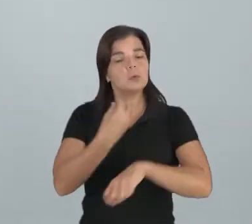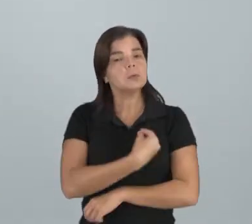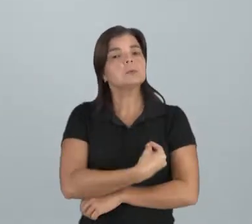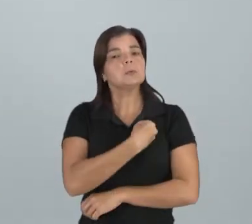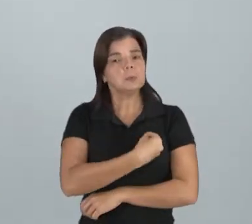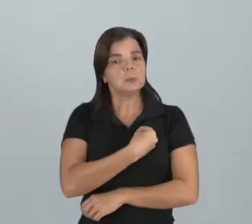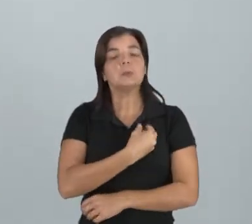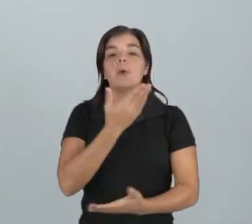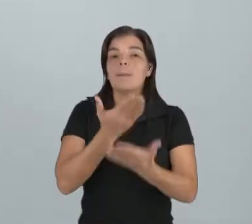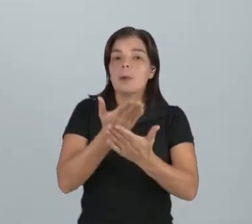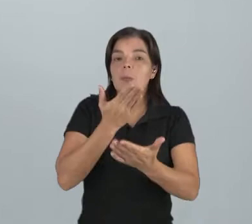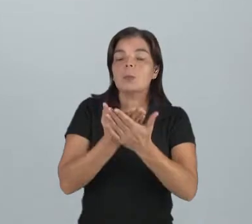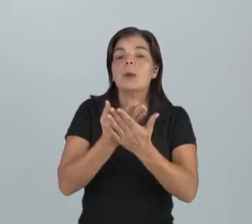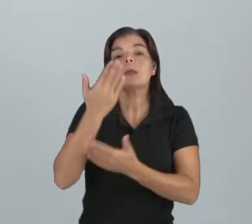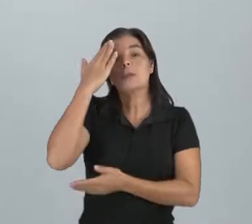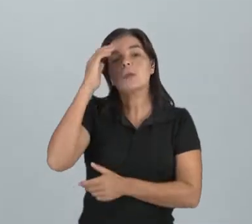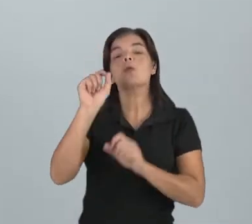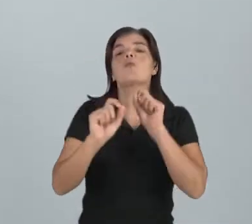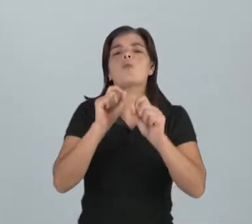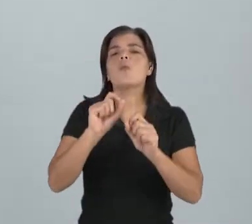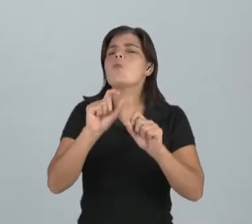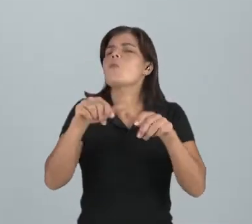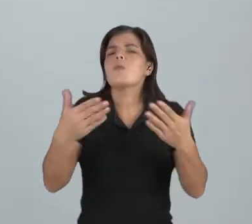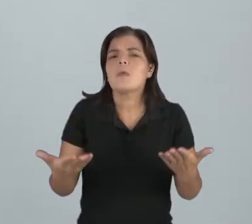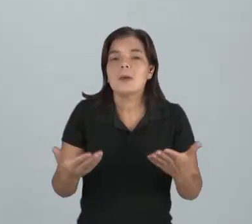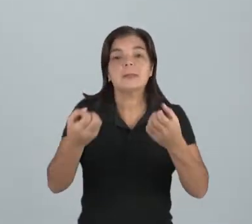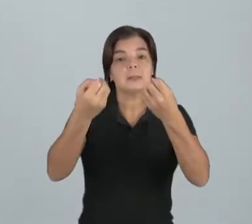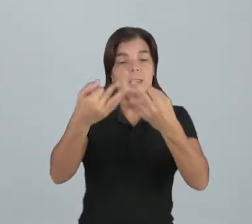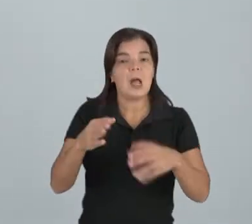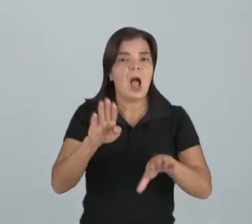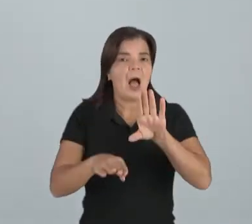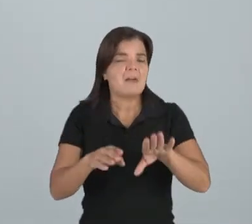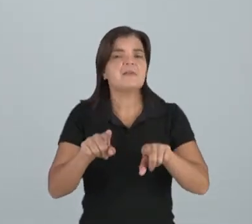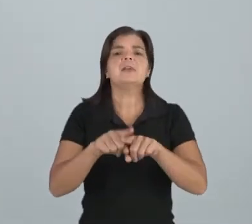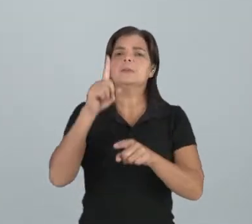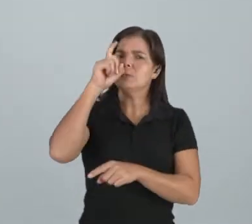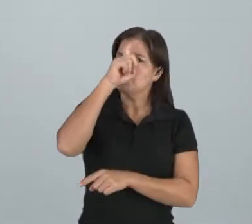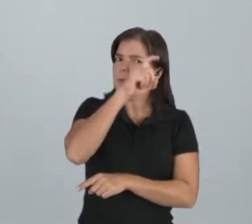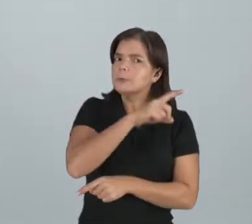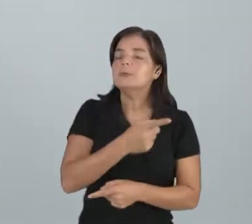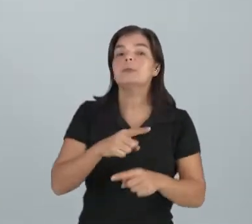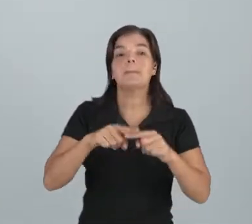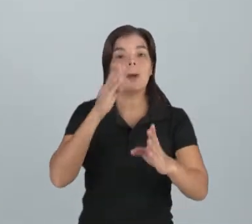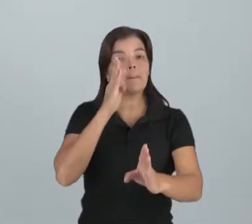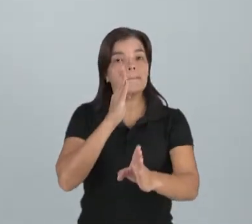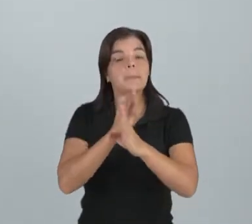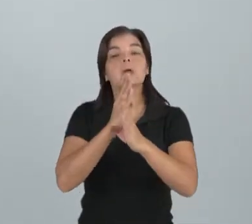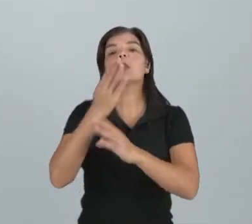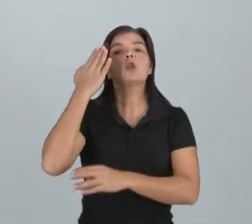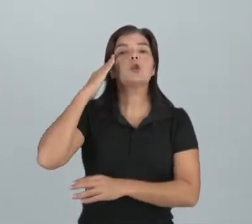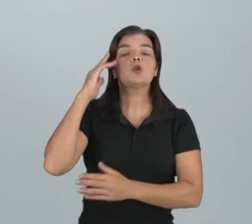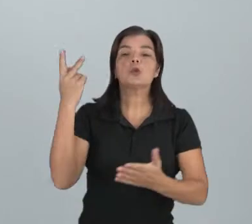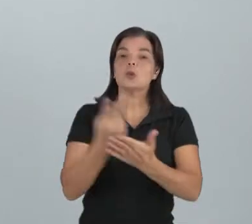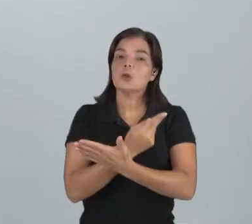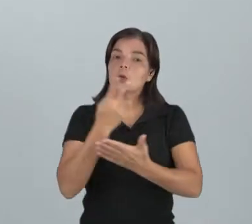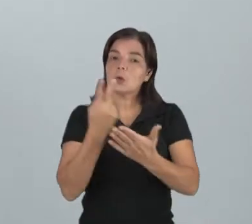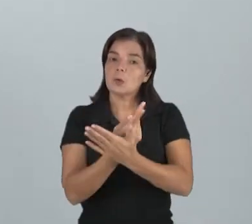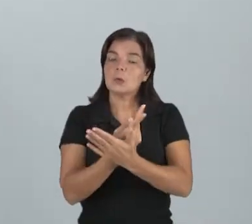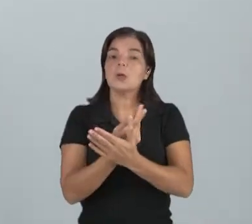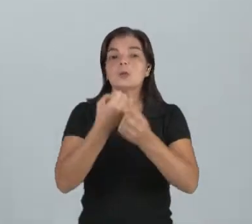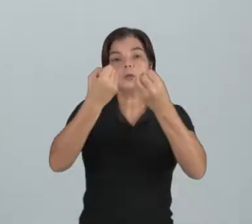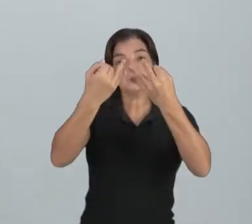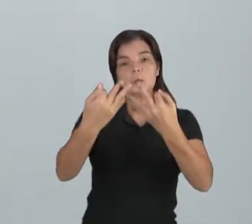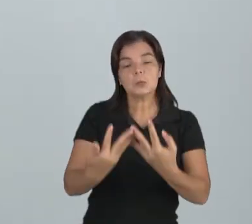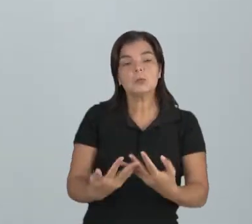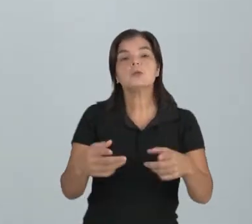aula para entender como funciona esse mecanismo, que às vezes se torna um mecanismo complicado por causa da compreensão errada desse conceito